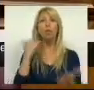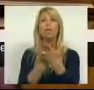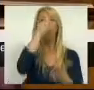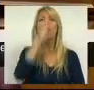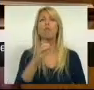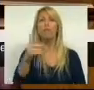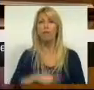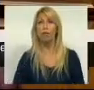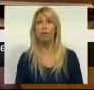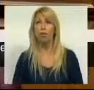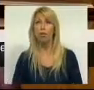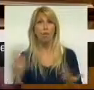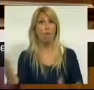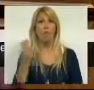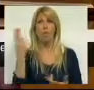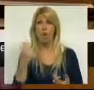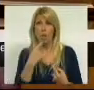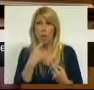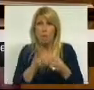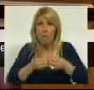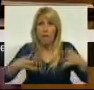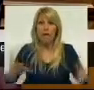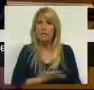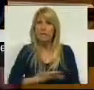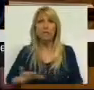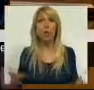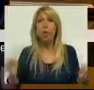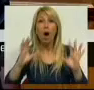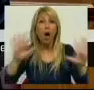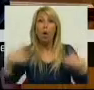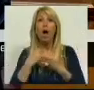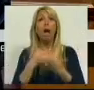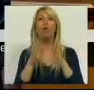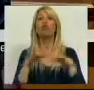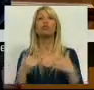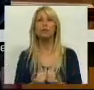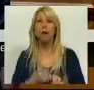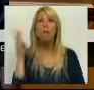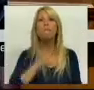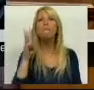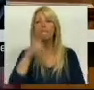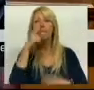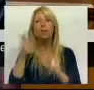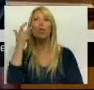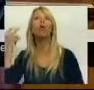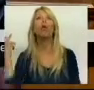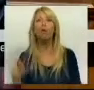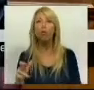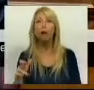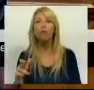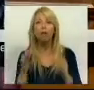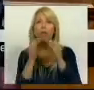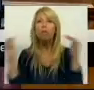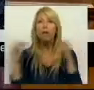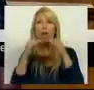Governo, com um universo assustador de desempregados que não têm qualquer apoio social e com milhares de reformados a viver abaixo do limiar